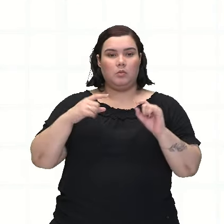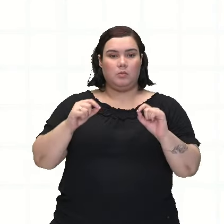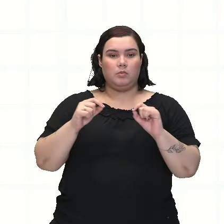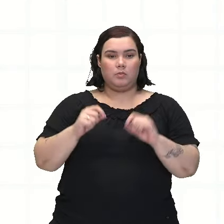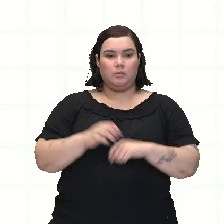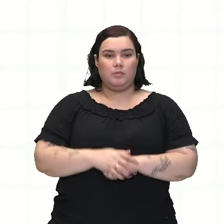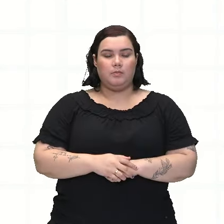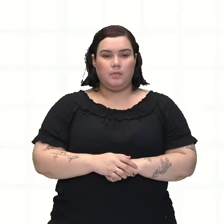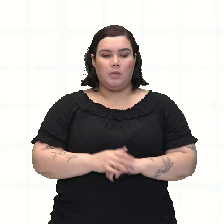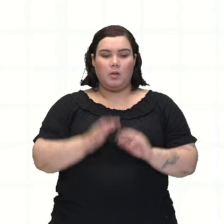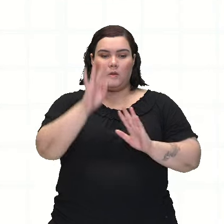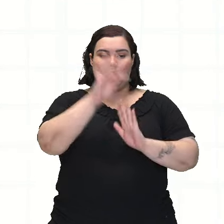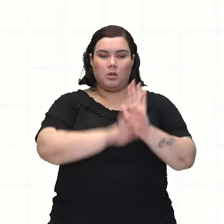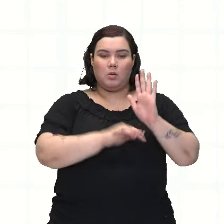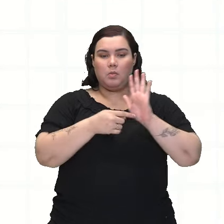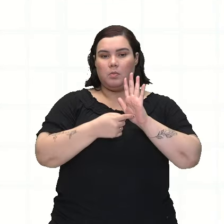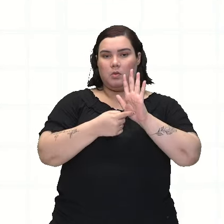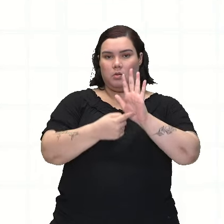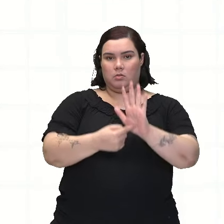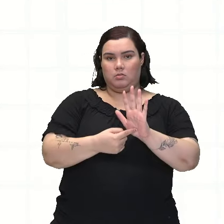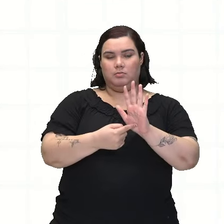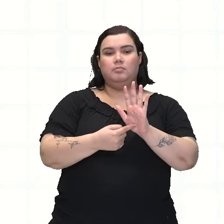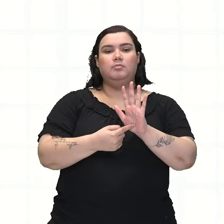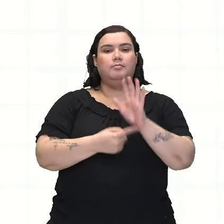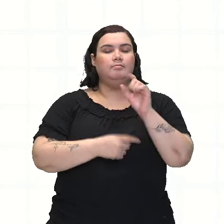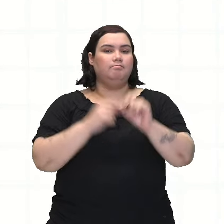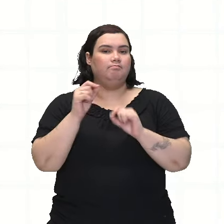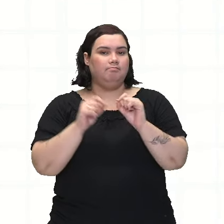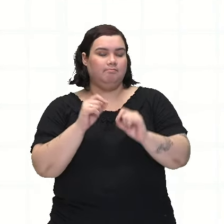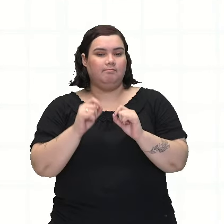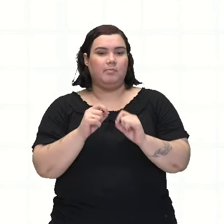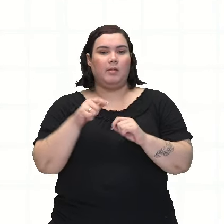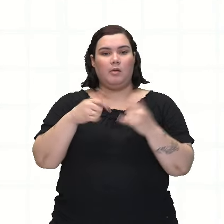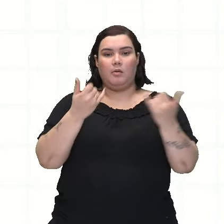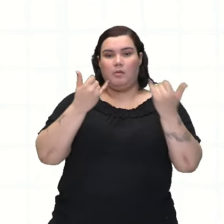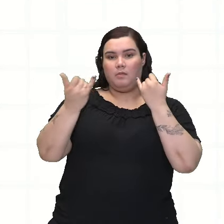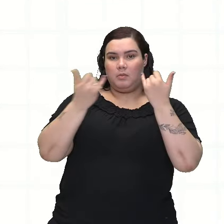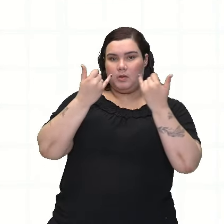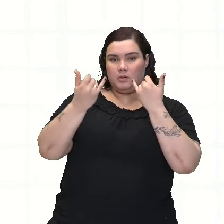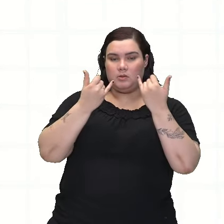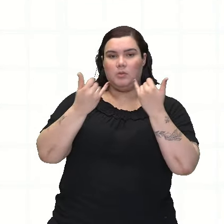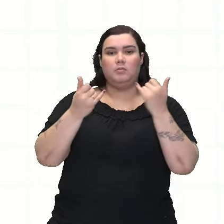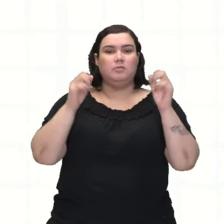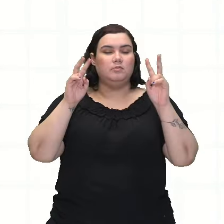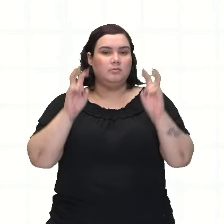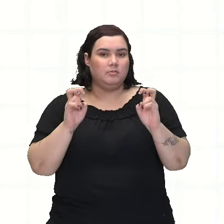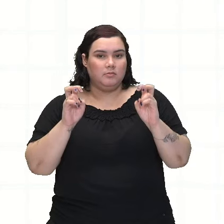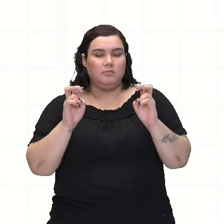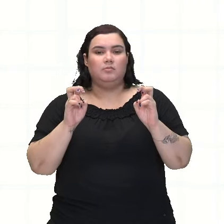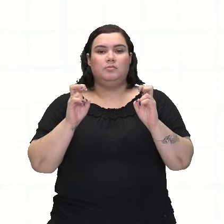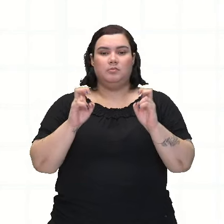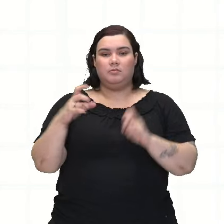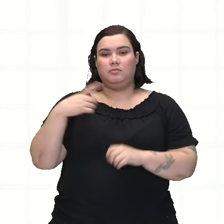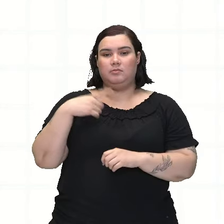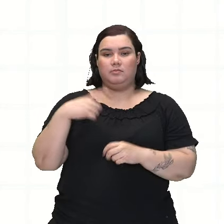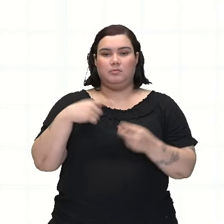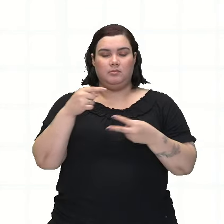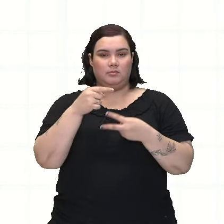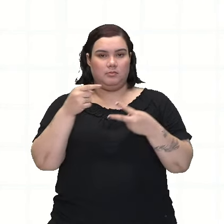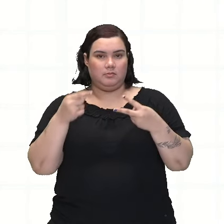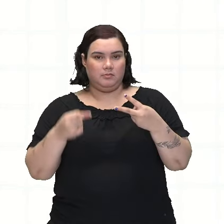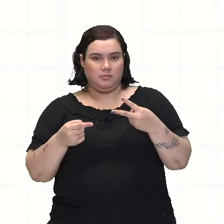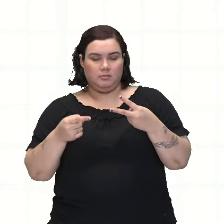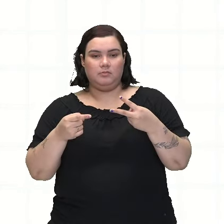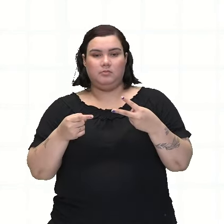o texto ele informa, ele dá aí essa informação sobre esses dois